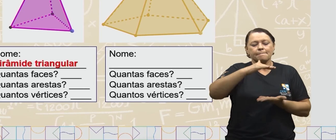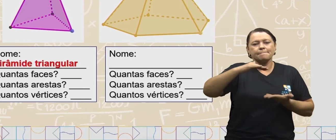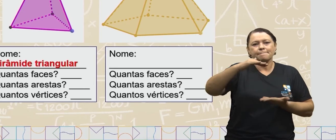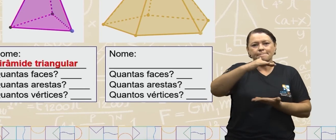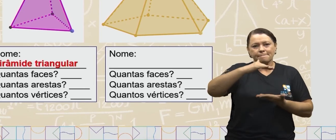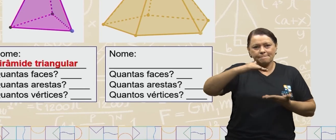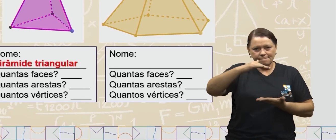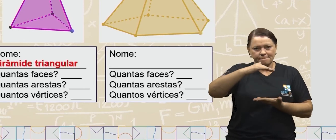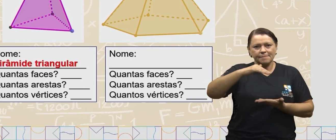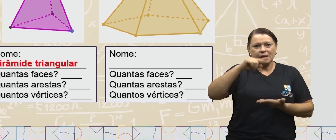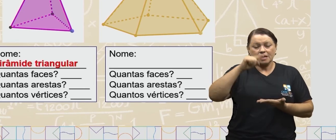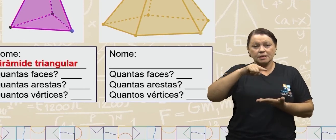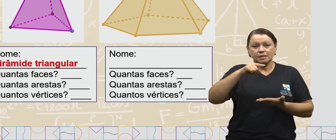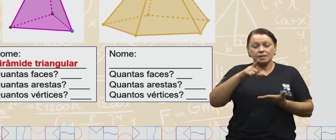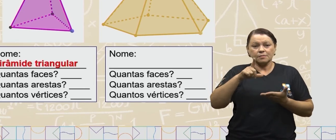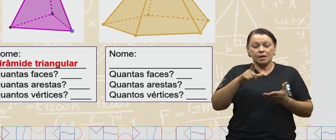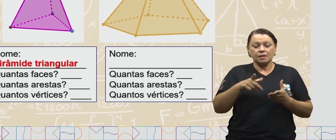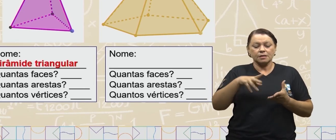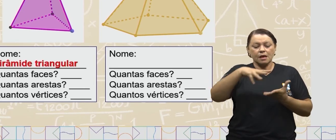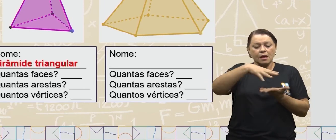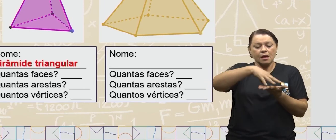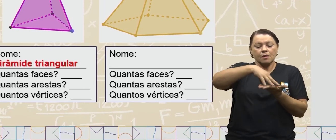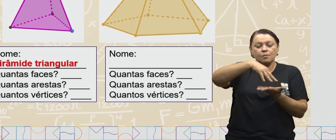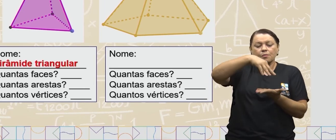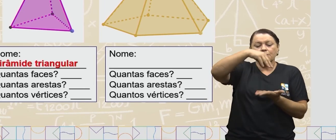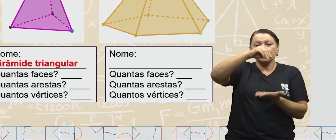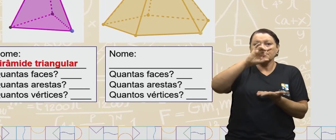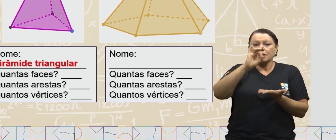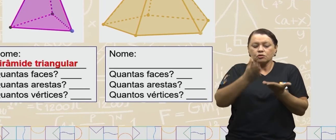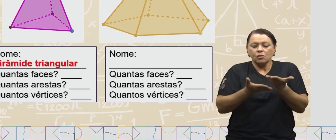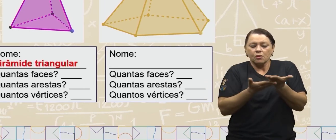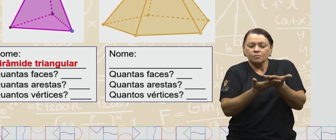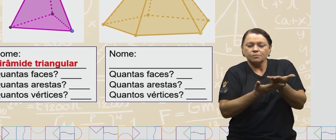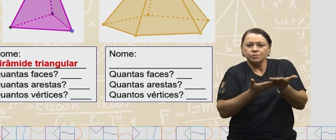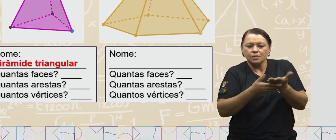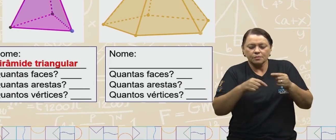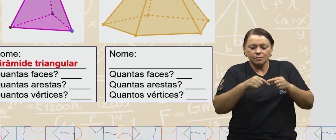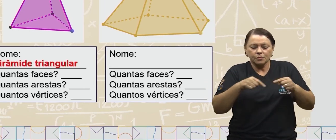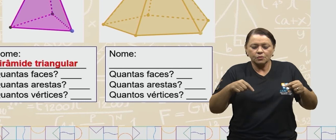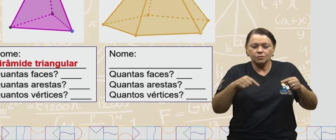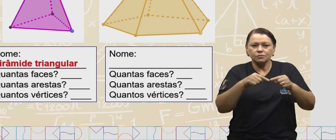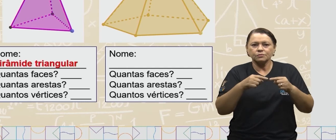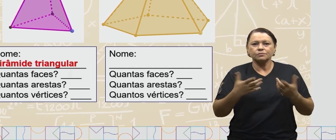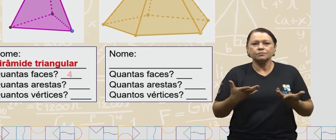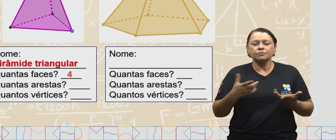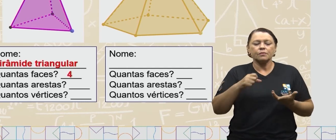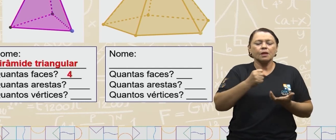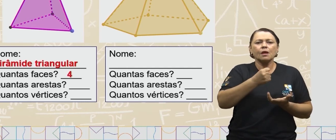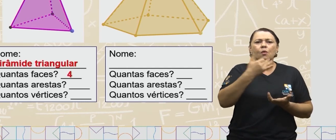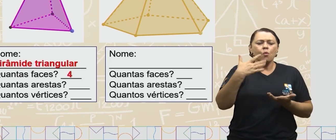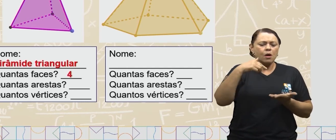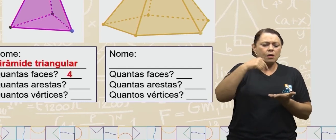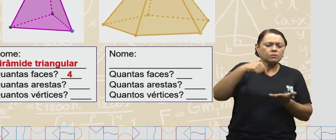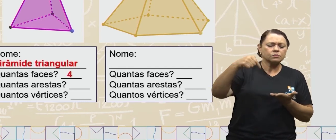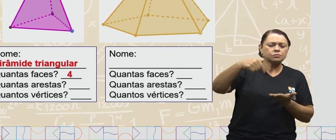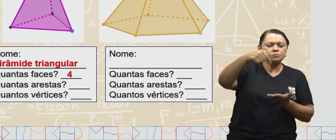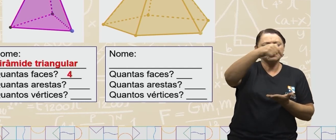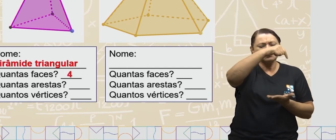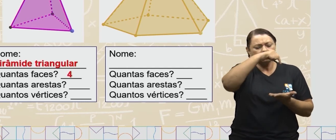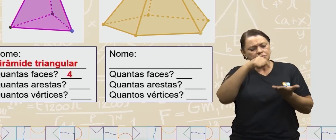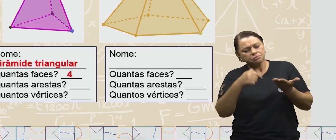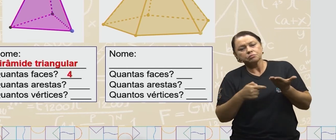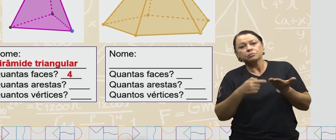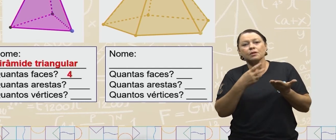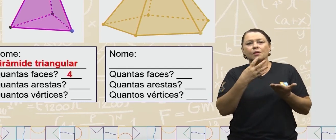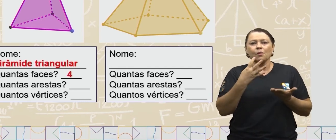topo poligonal. A pirâmide só tem a base poligonal. Quantas faces ela tem? A resposta é 4.